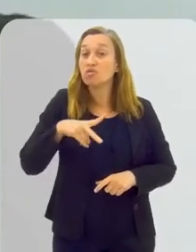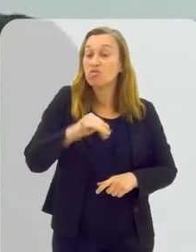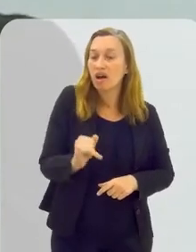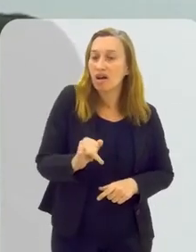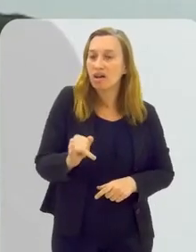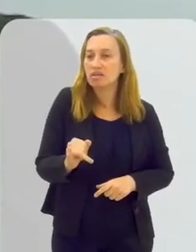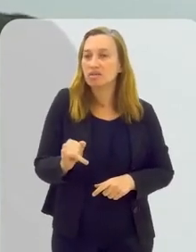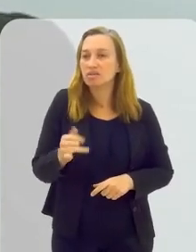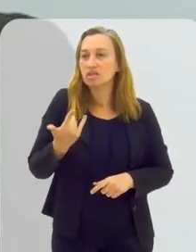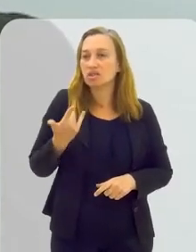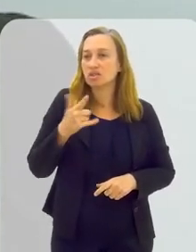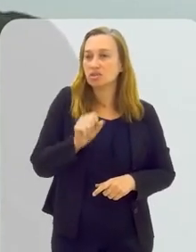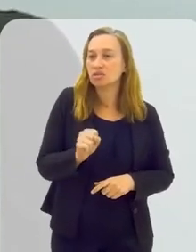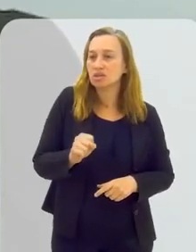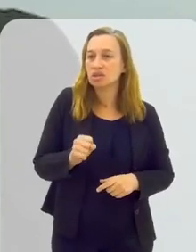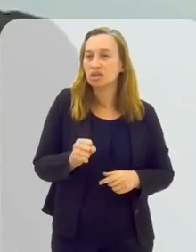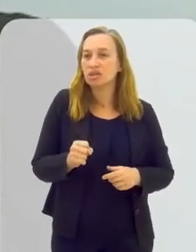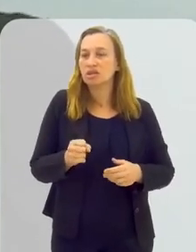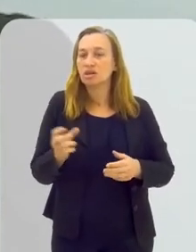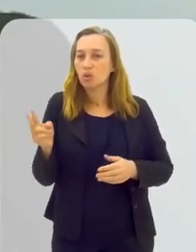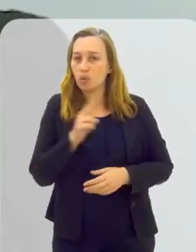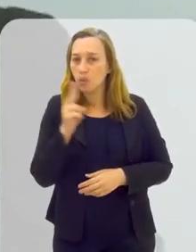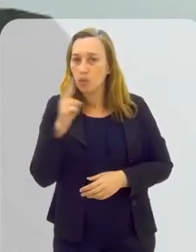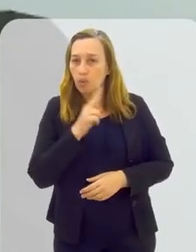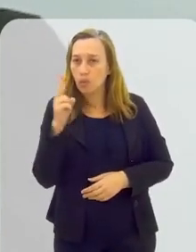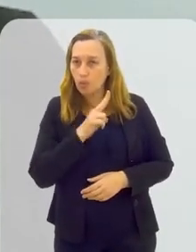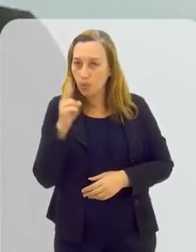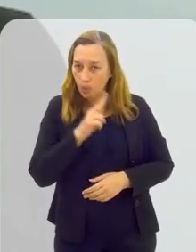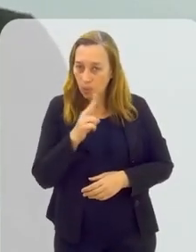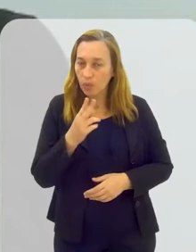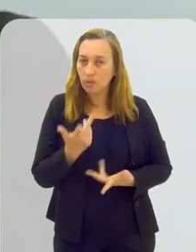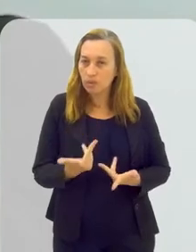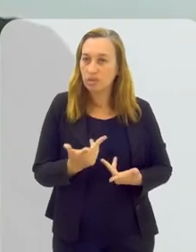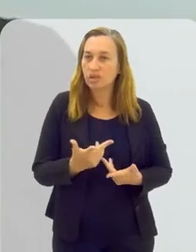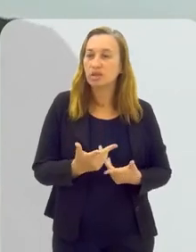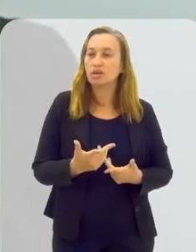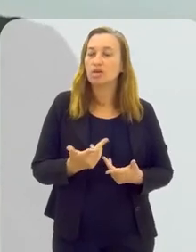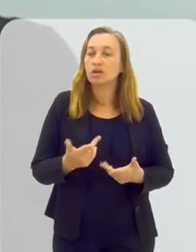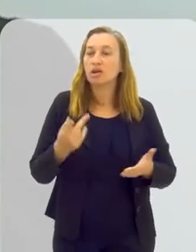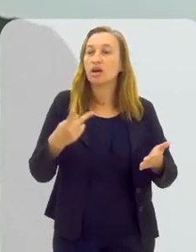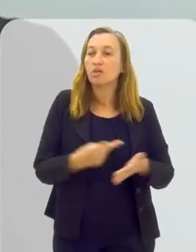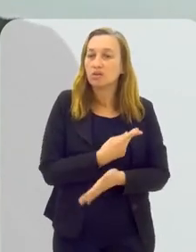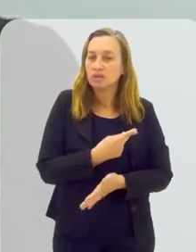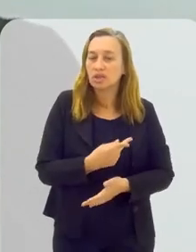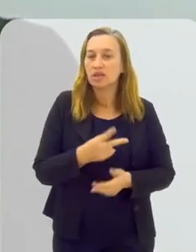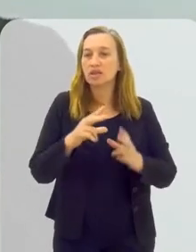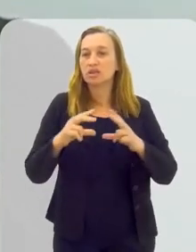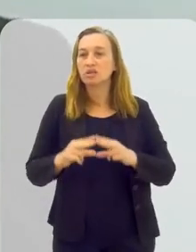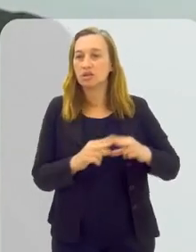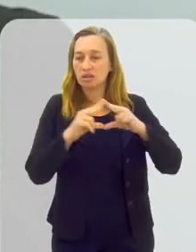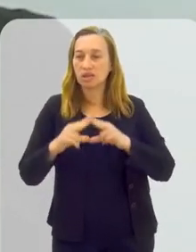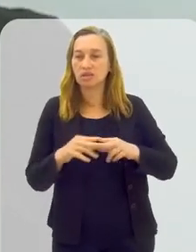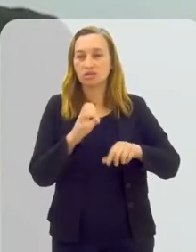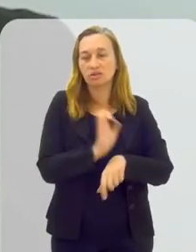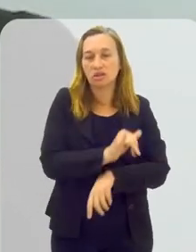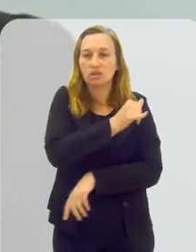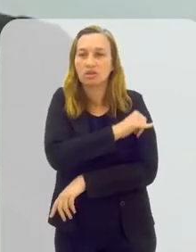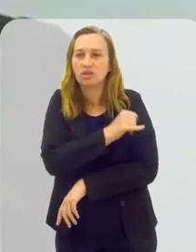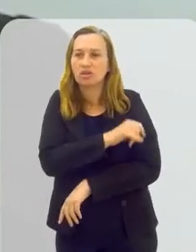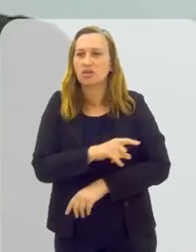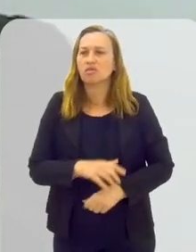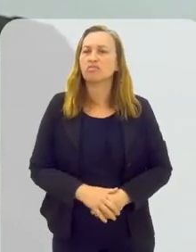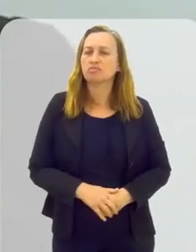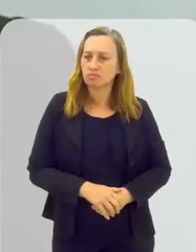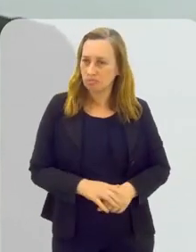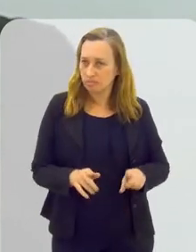de saber para onde esses resíduos estão indo eu acho que a gente ganha e muito em velocidade muito sobre o que o que que acontece